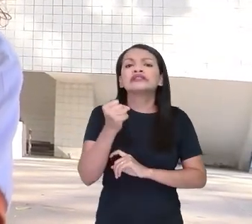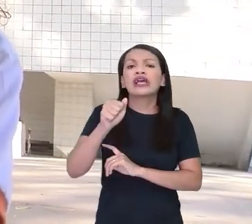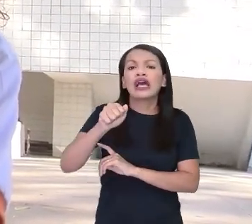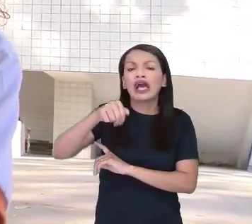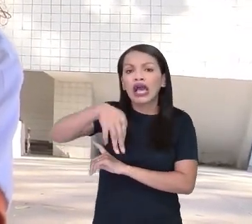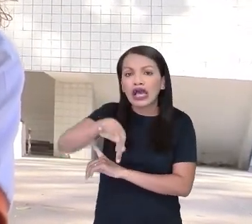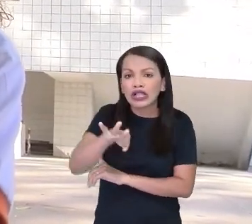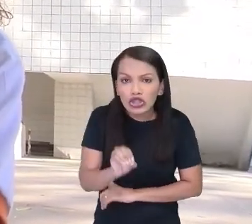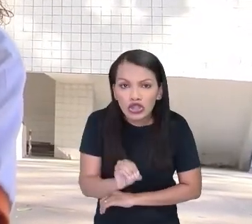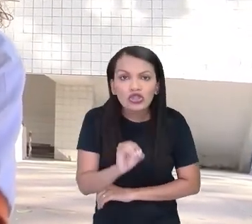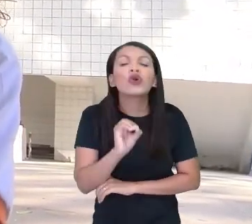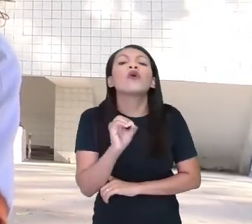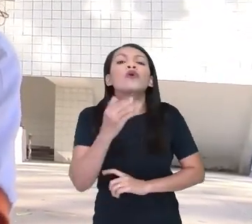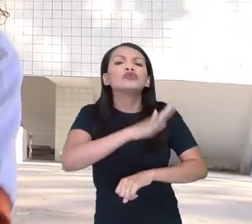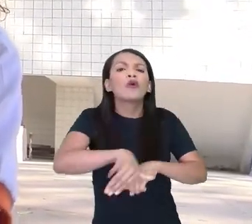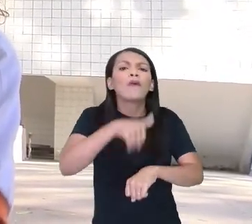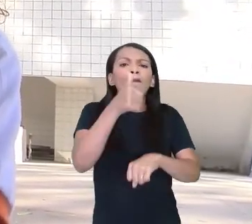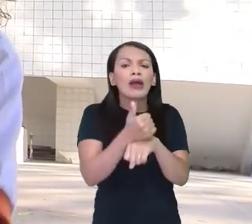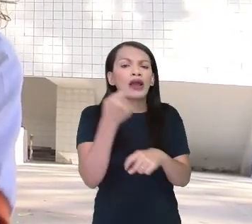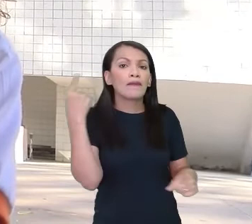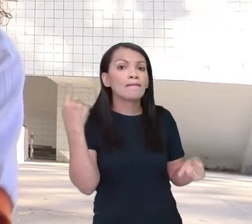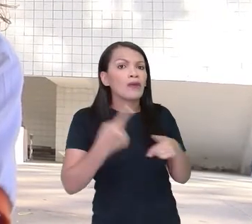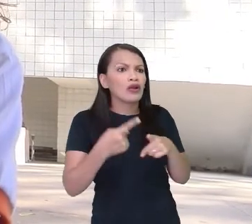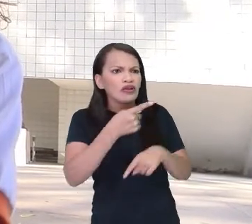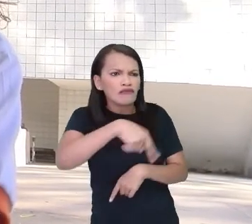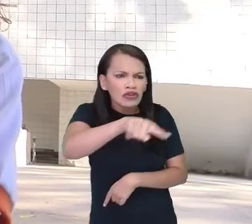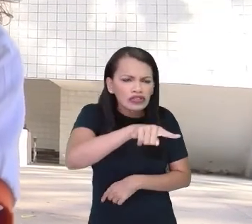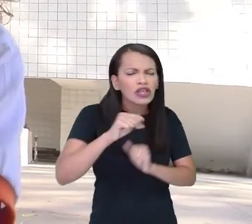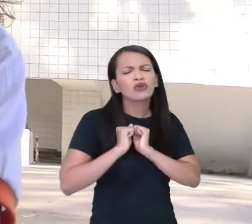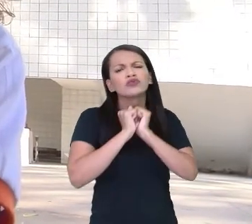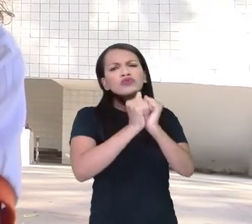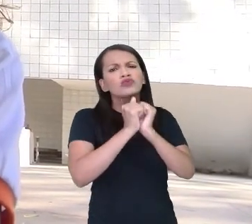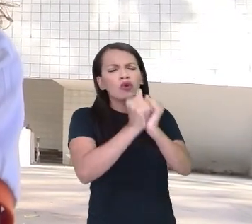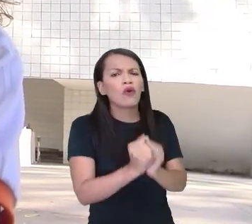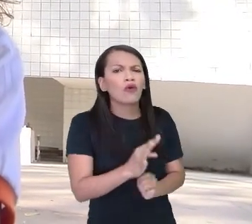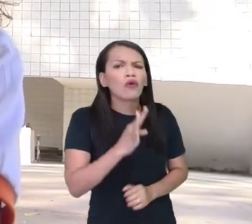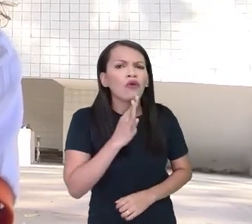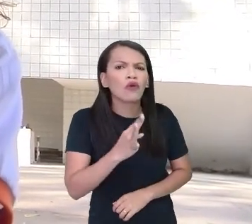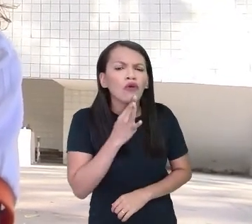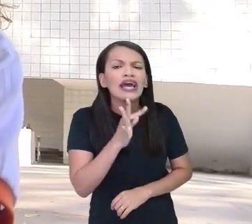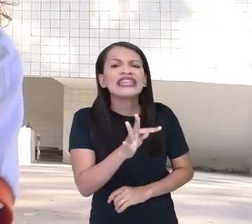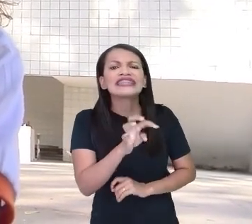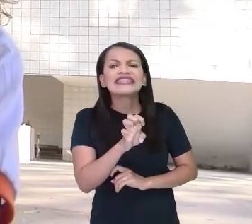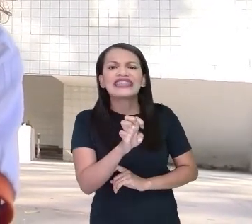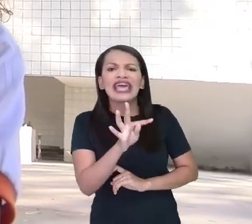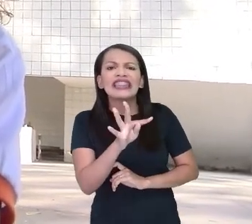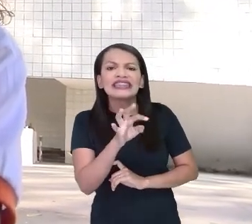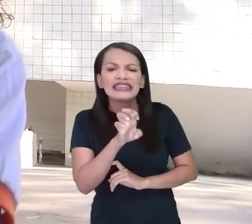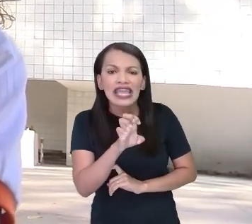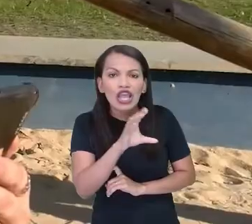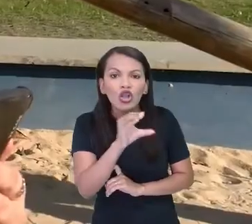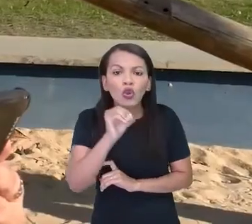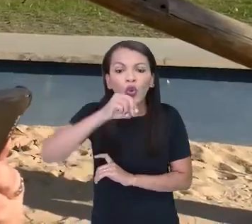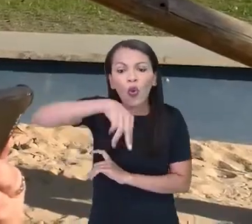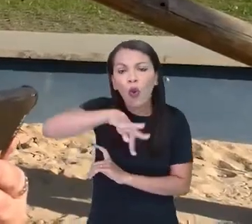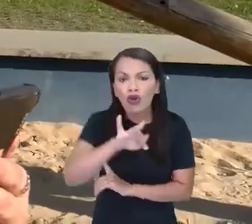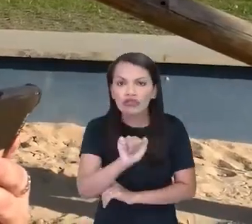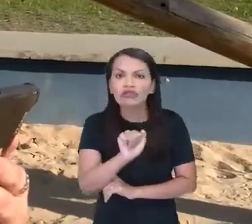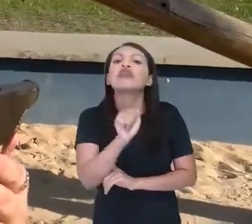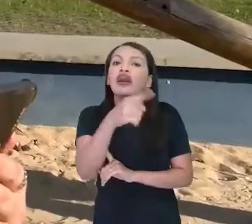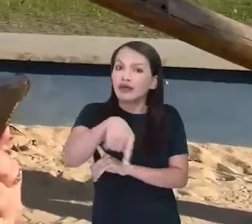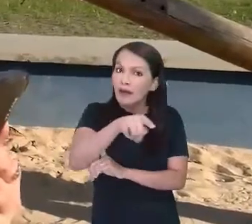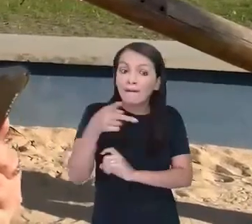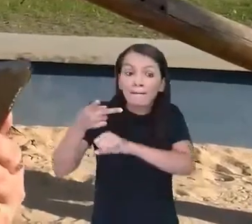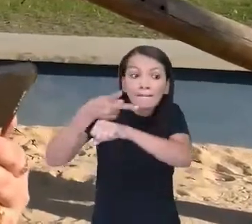Porque eu vou levar vocês para conhecer Pepe Conta e ela vai lhe ajudar, tá certo? A gente vai ter que procurar